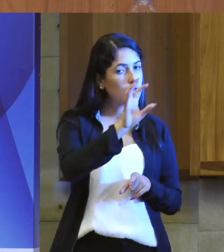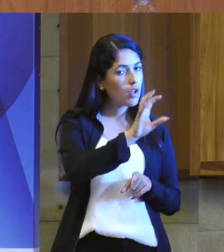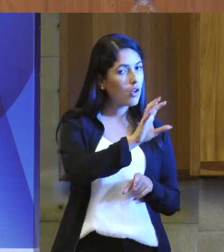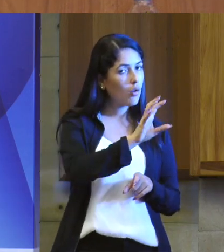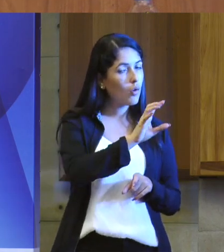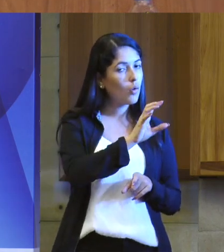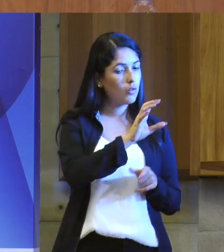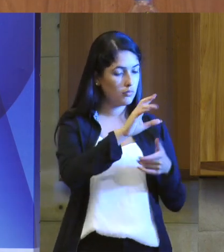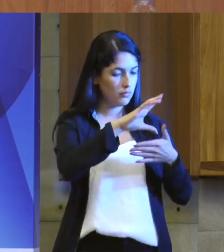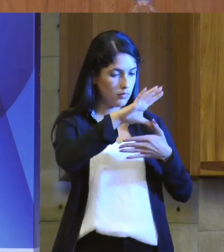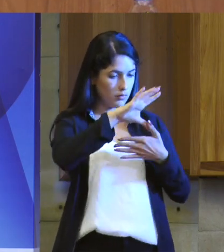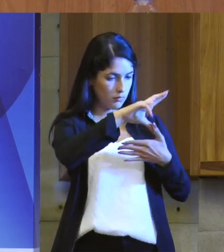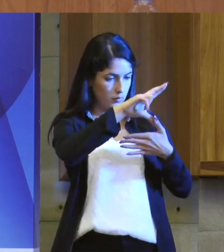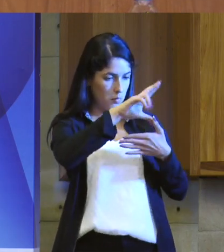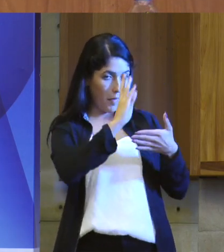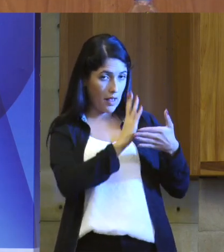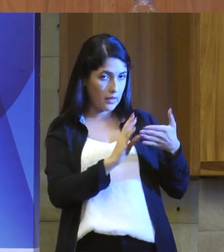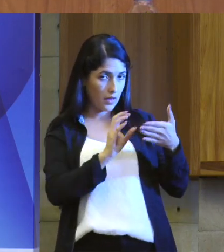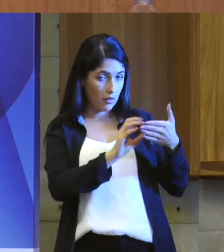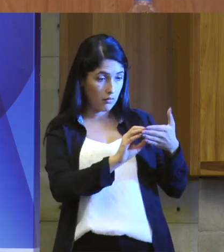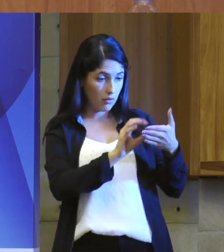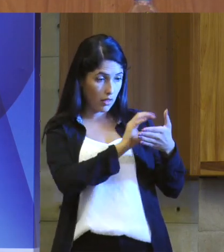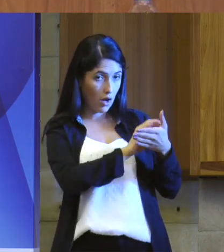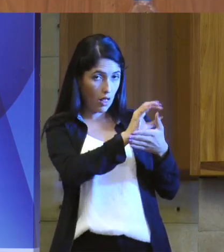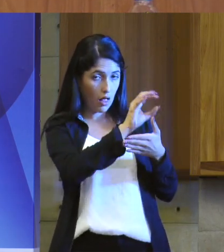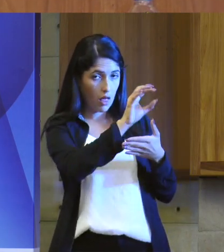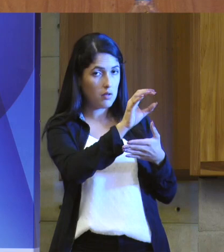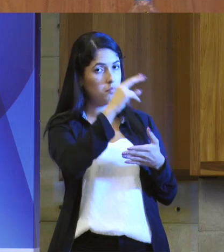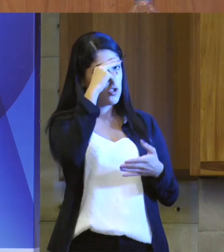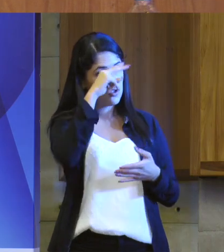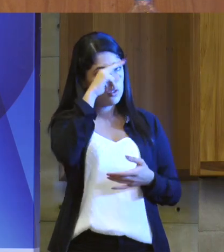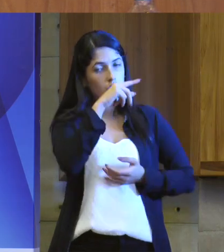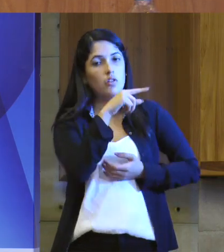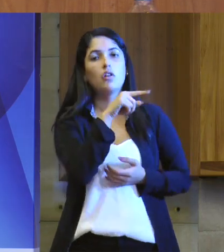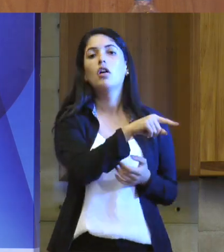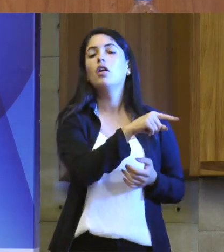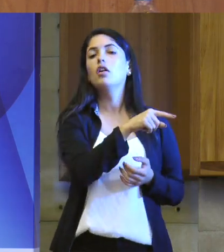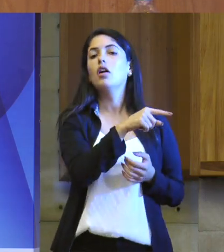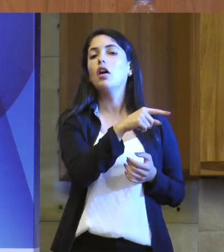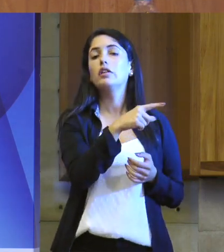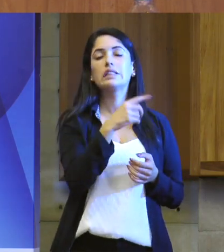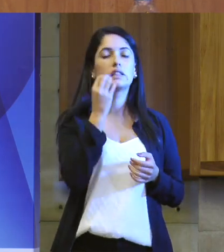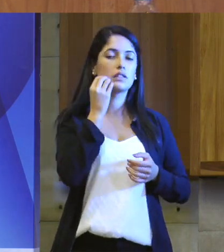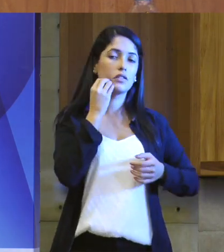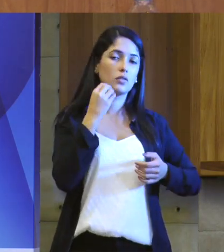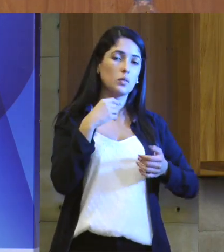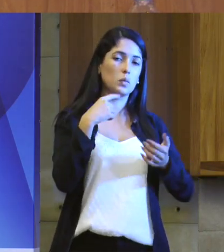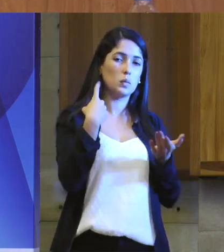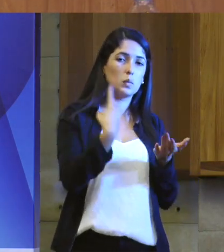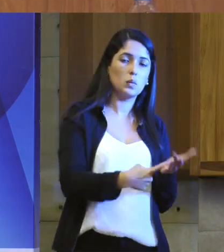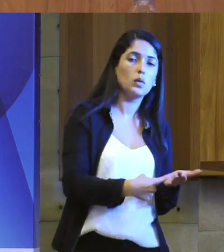com os mexicanos para expandir o acordo que tem com ele que é um acordo muito limitado de preferências tarifárias para ver se a gente se torna o